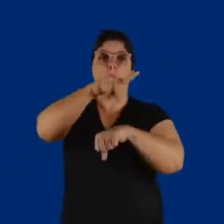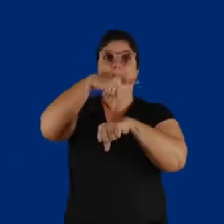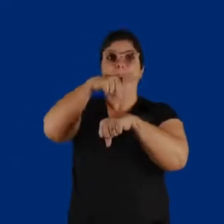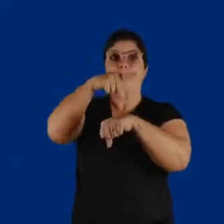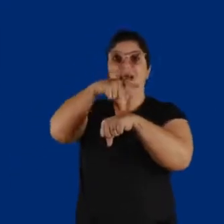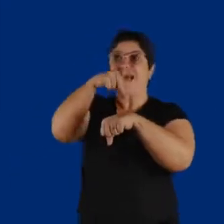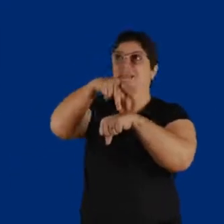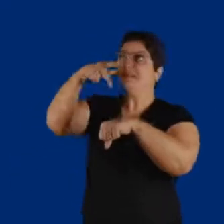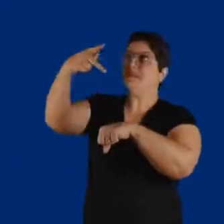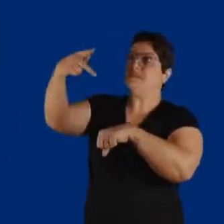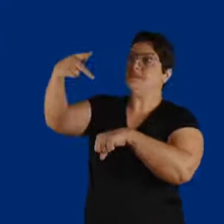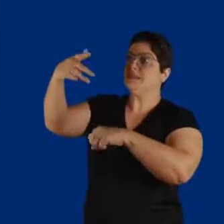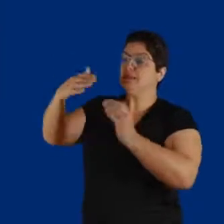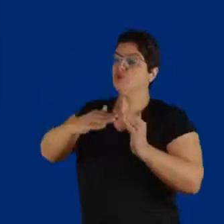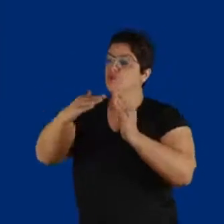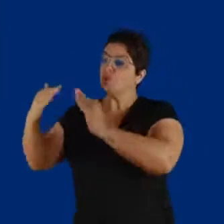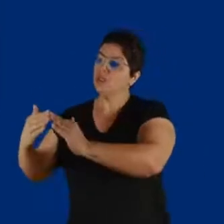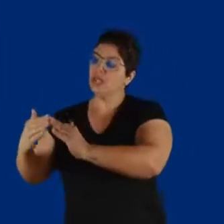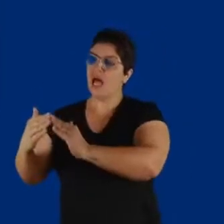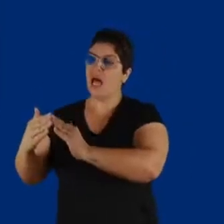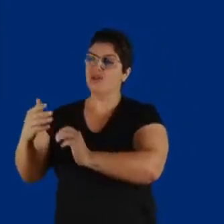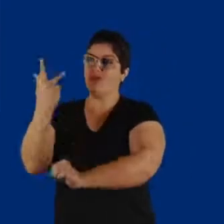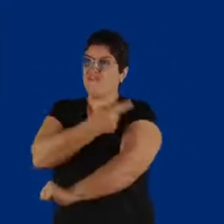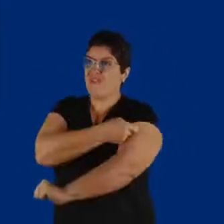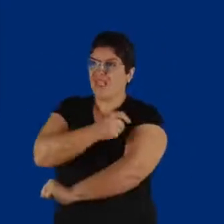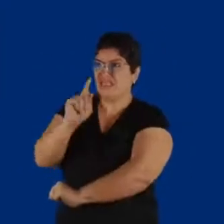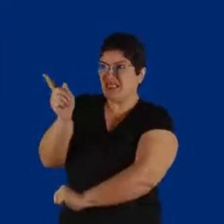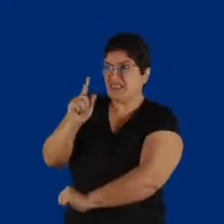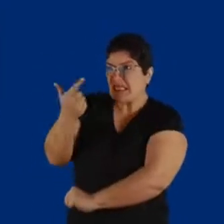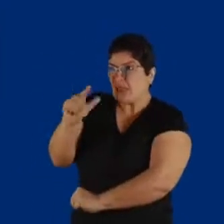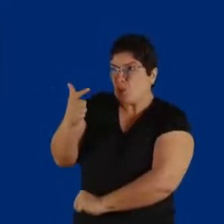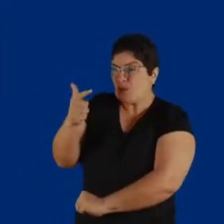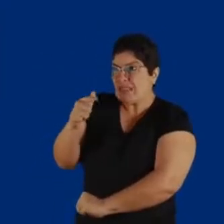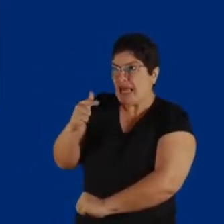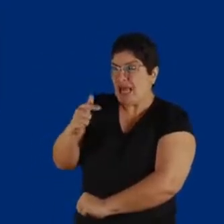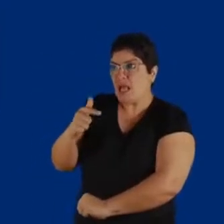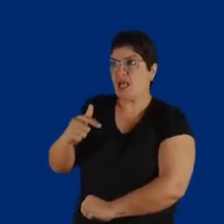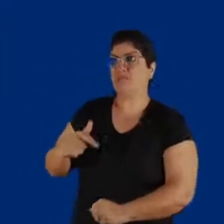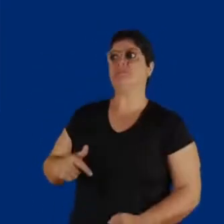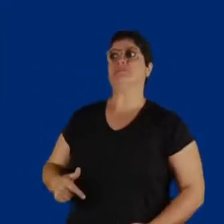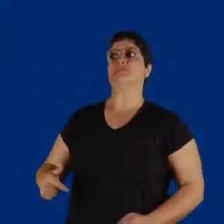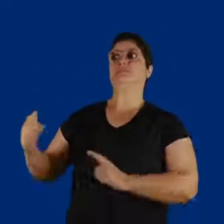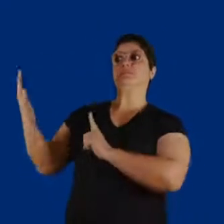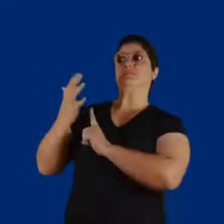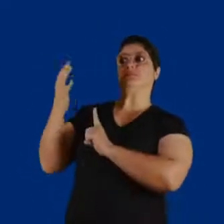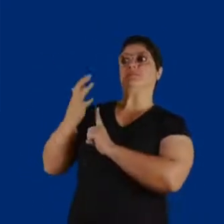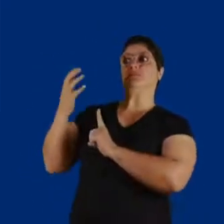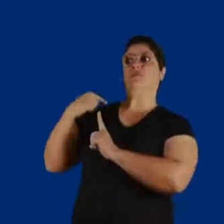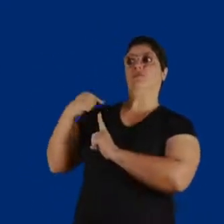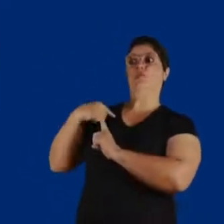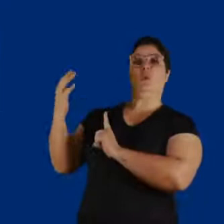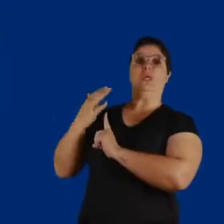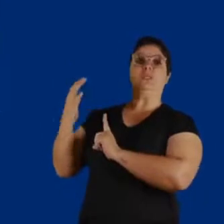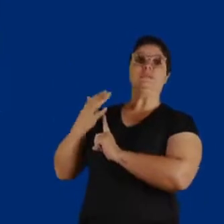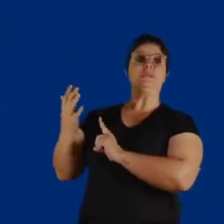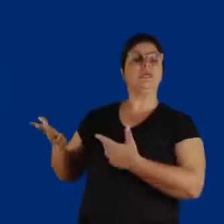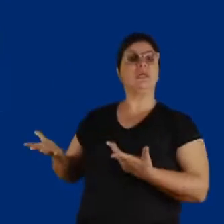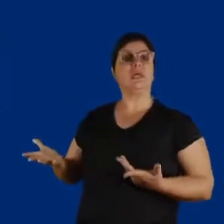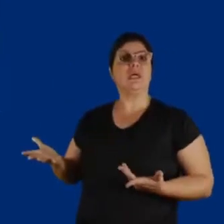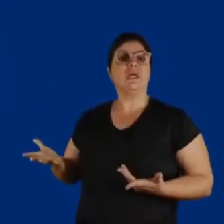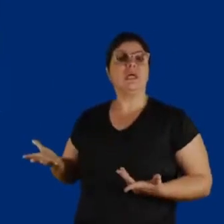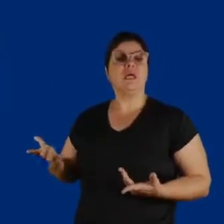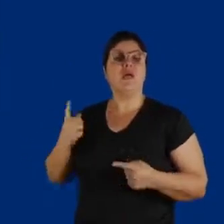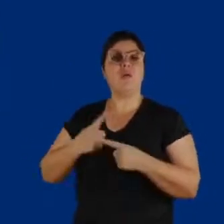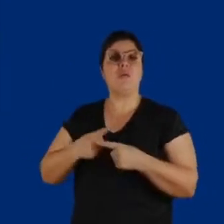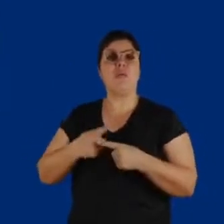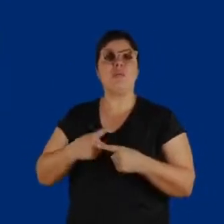não for vacinado, isso faz uma diferença para mim, porque eu não posso remover o meu privilégio dessa